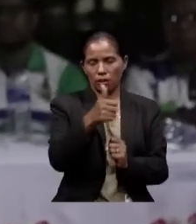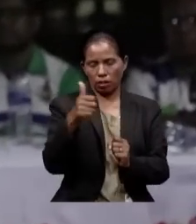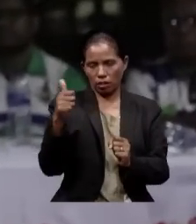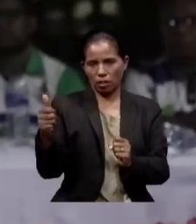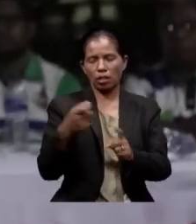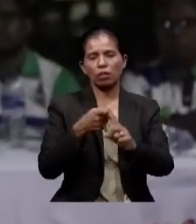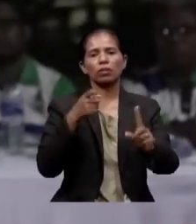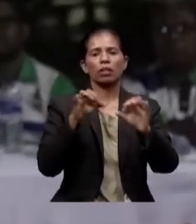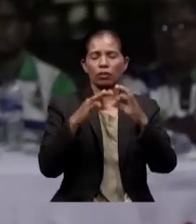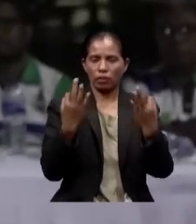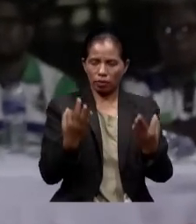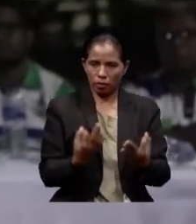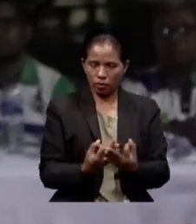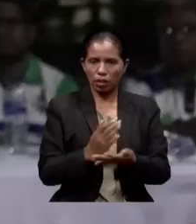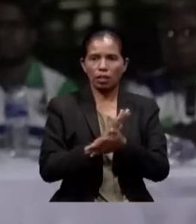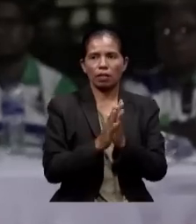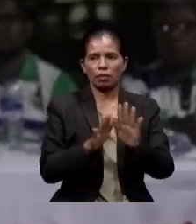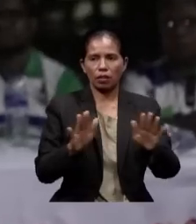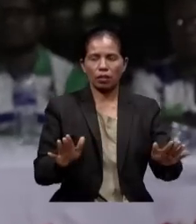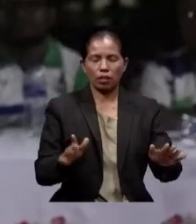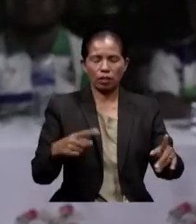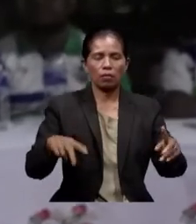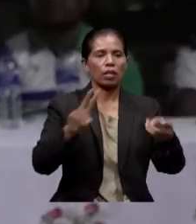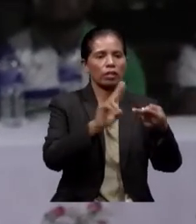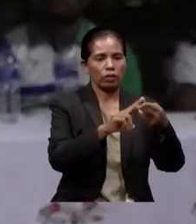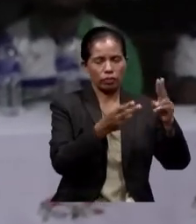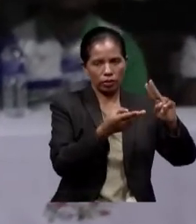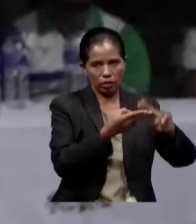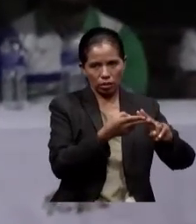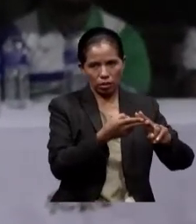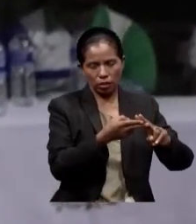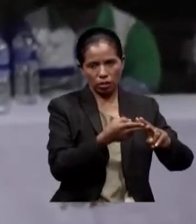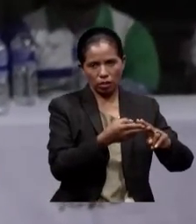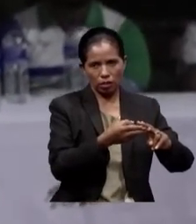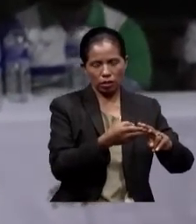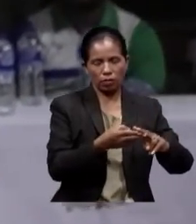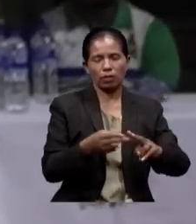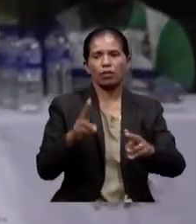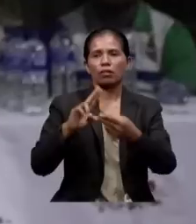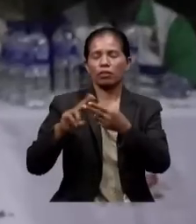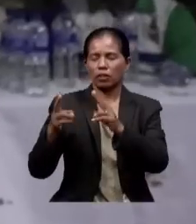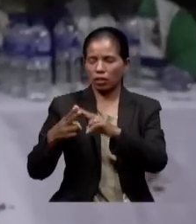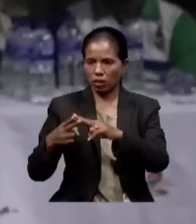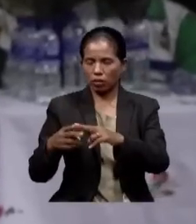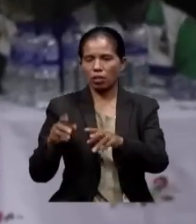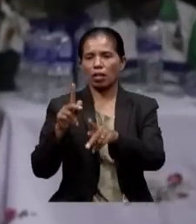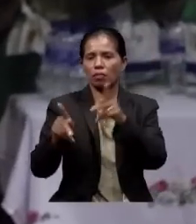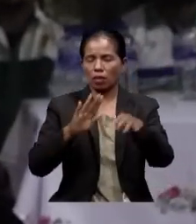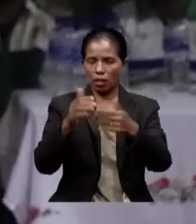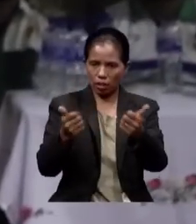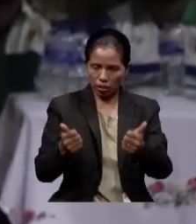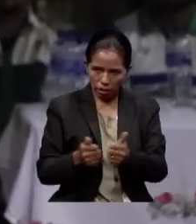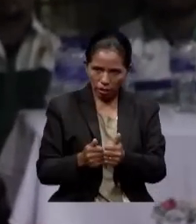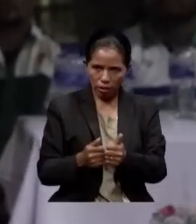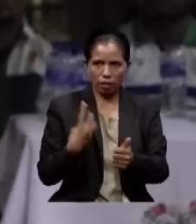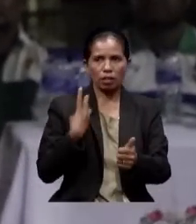uma lara. Dame mano, vai e vizinho, vamos e tá nele em cuma, car fati um todo,